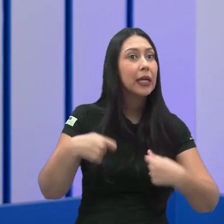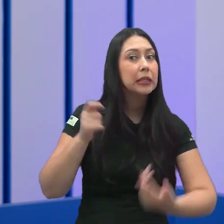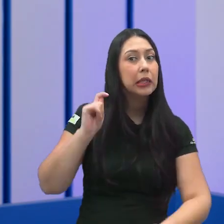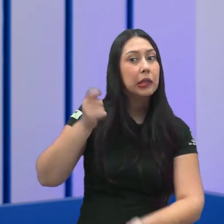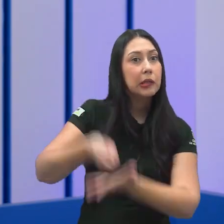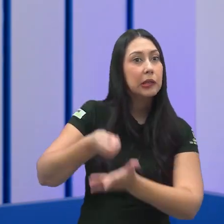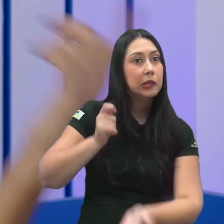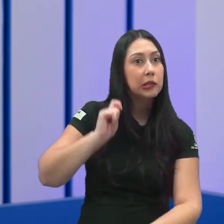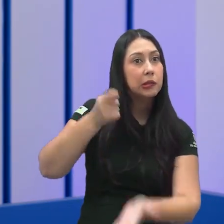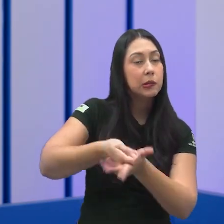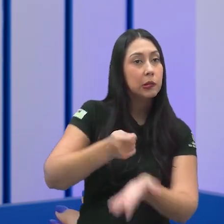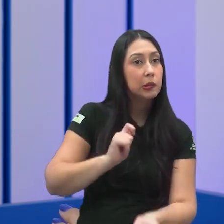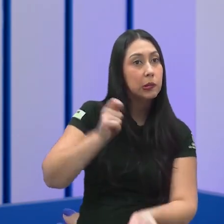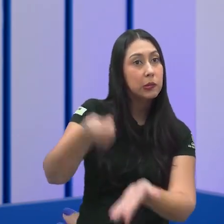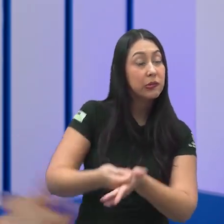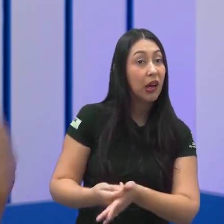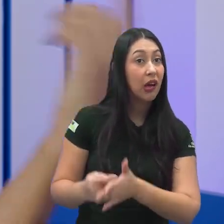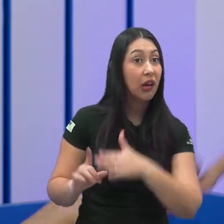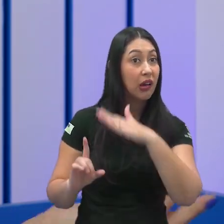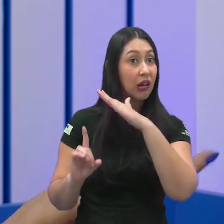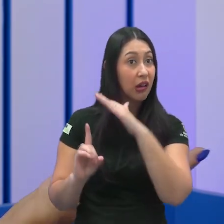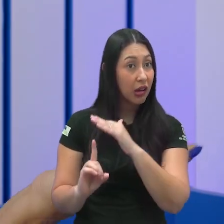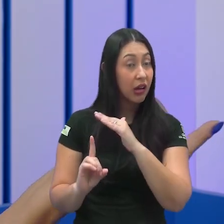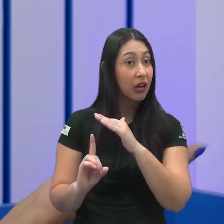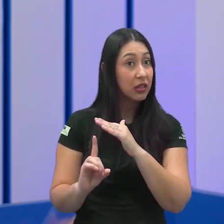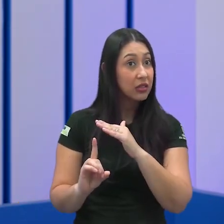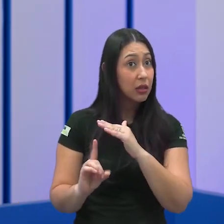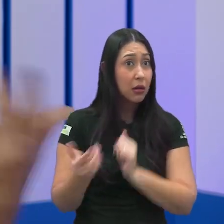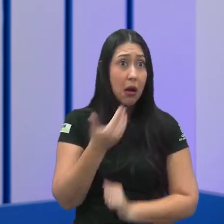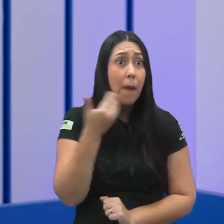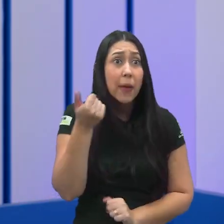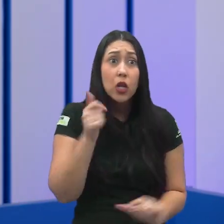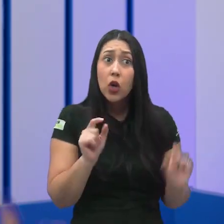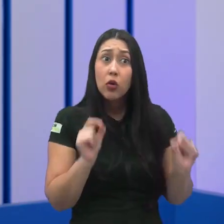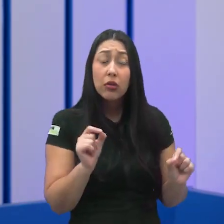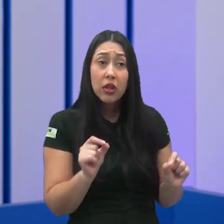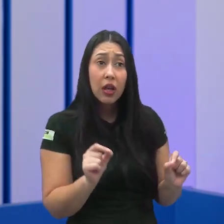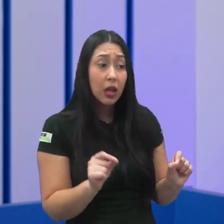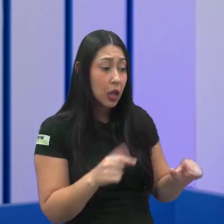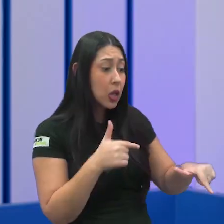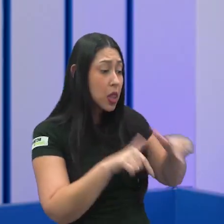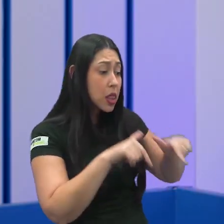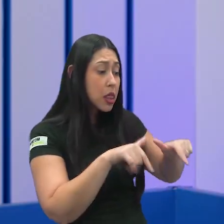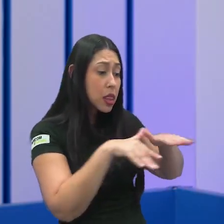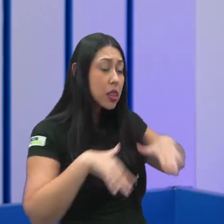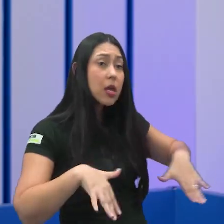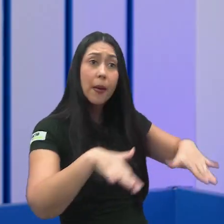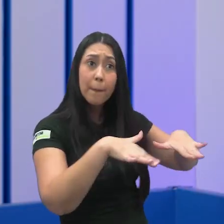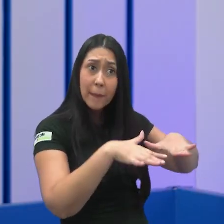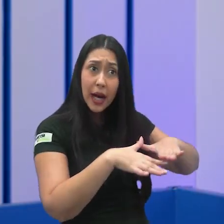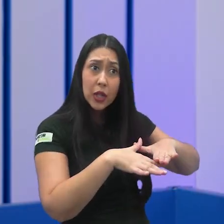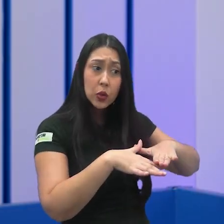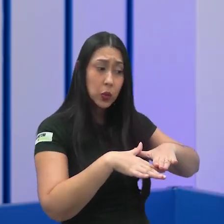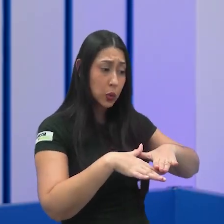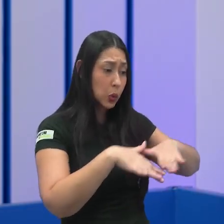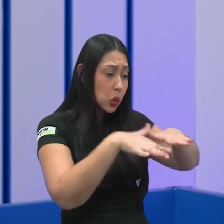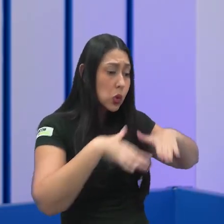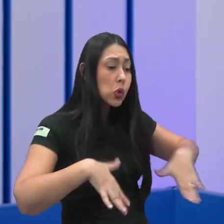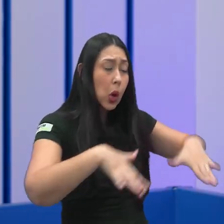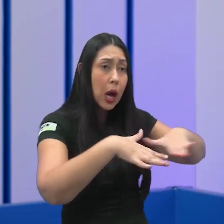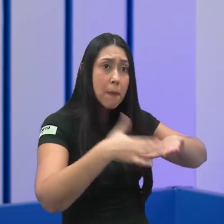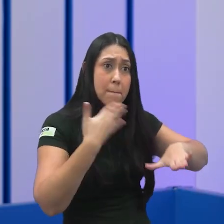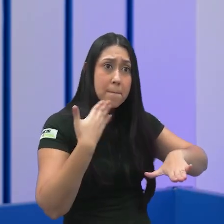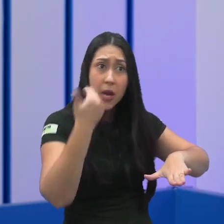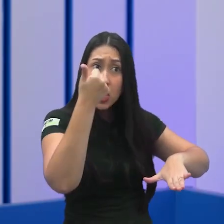muito maior do que criar condições internas de melhoria de bem-estar para essas mulheres, né? Porque uma vez